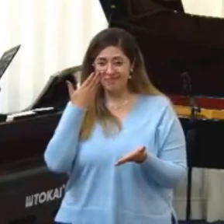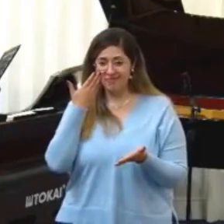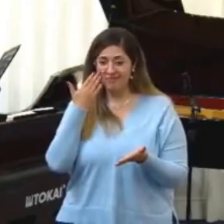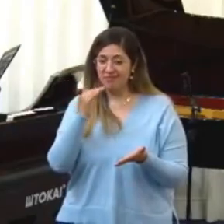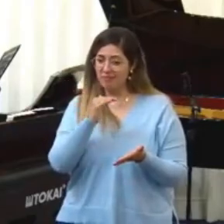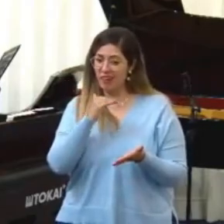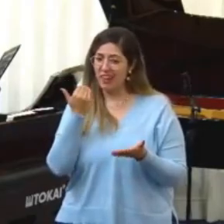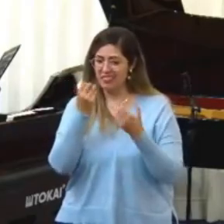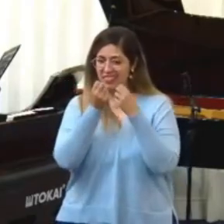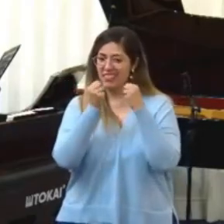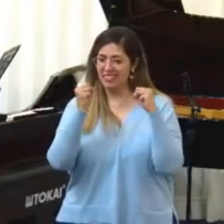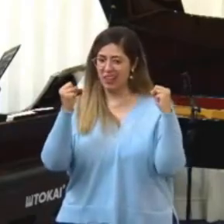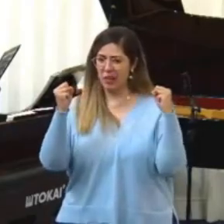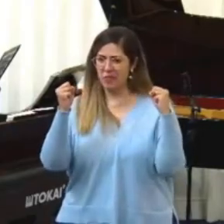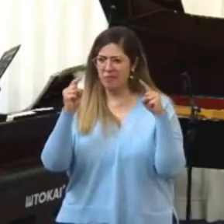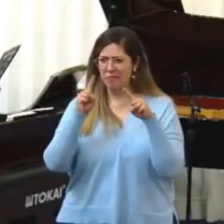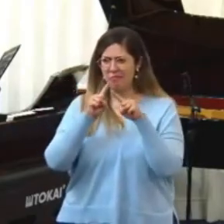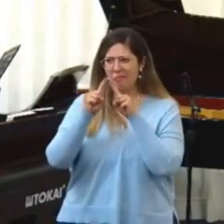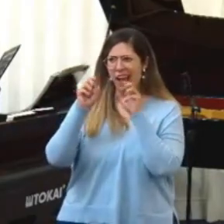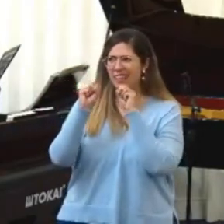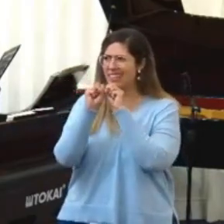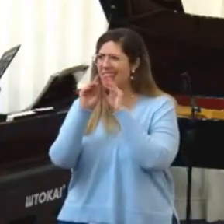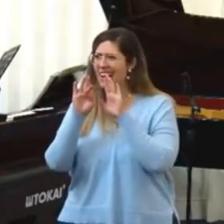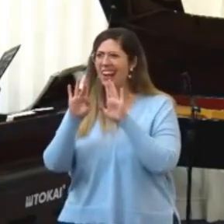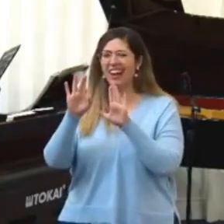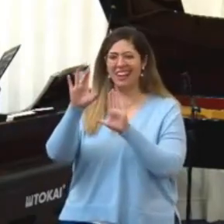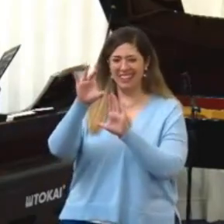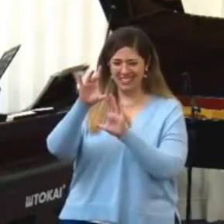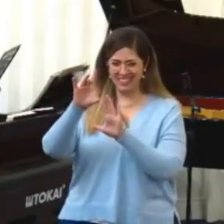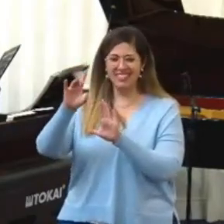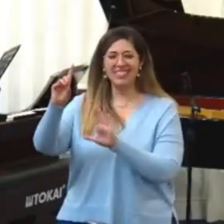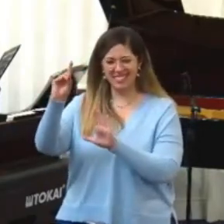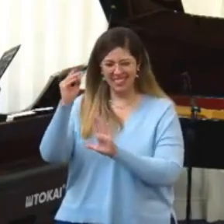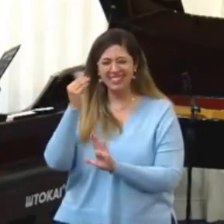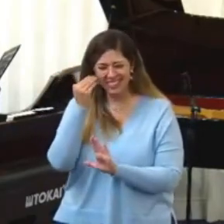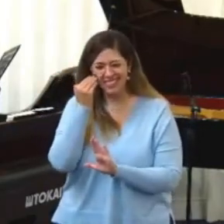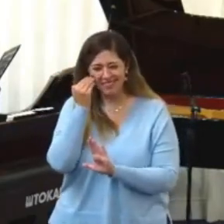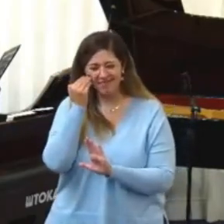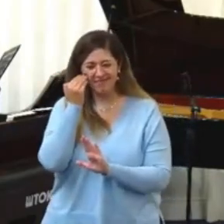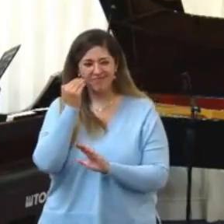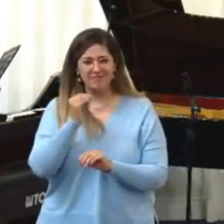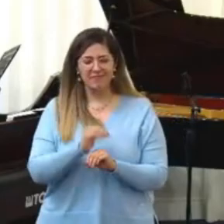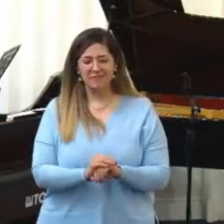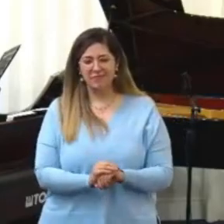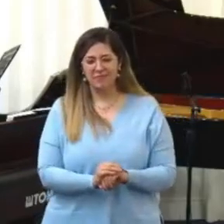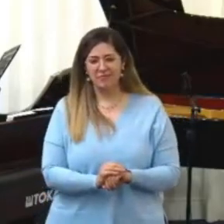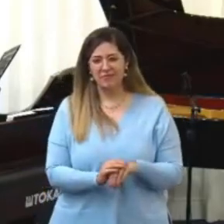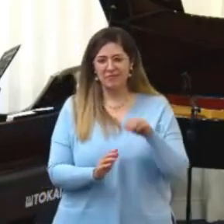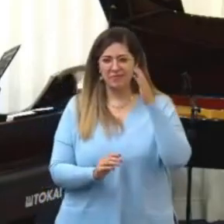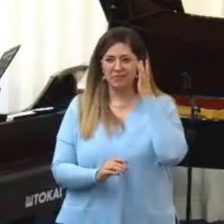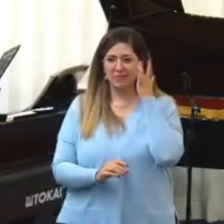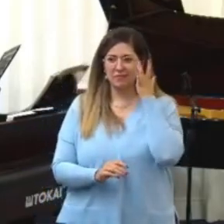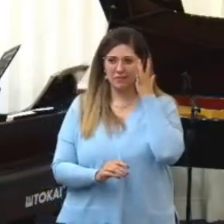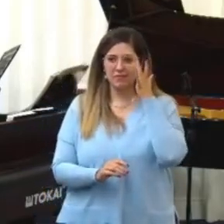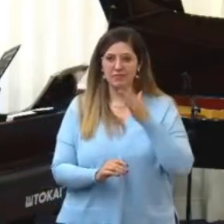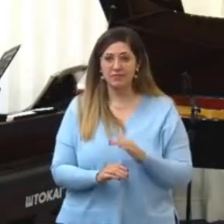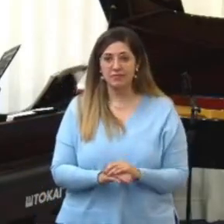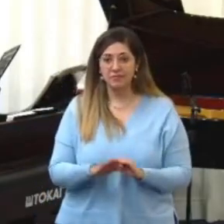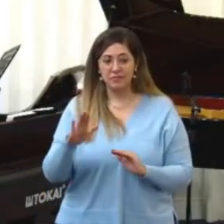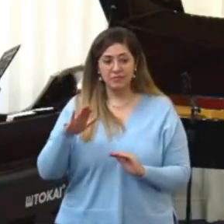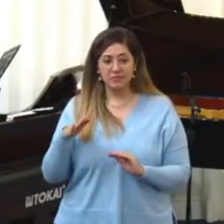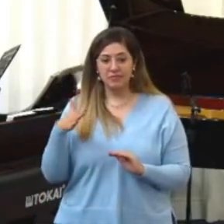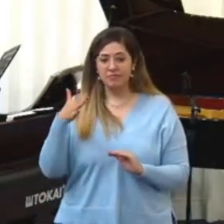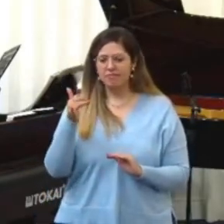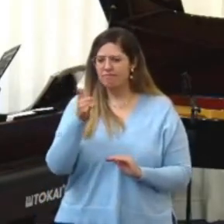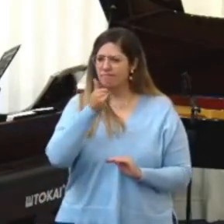Deus recebe glória ao restaurar os seus servos, até mesmo num momento triste